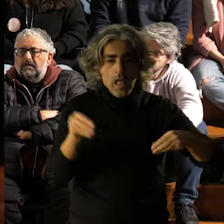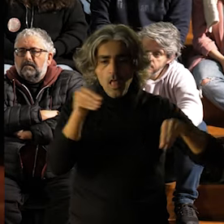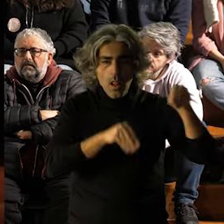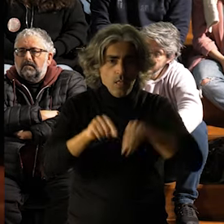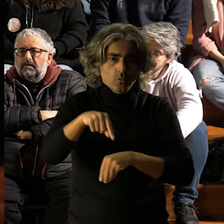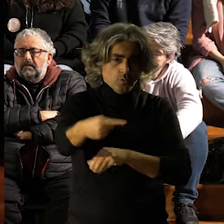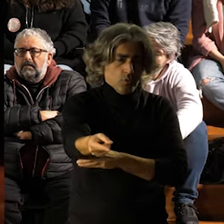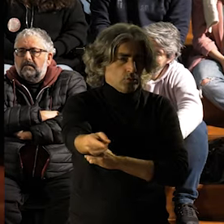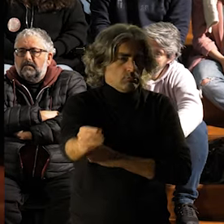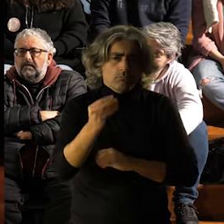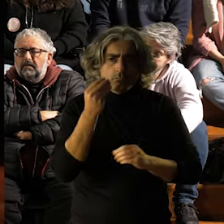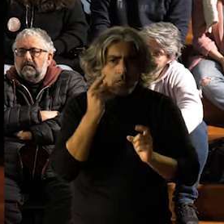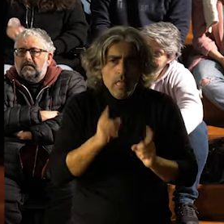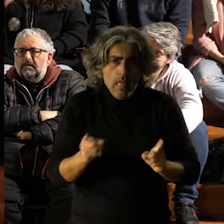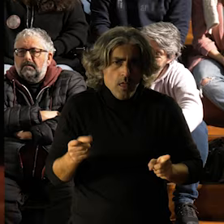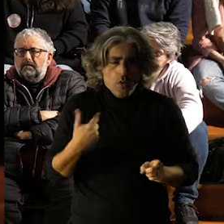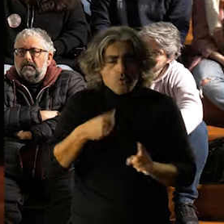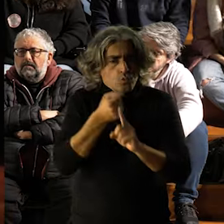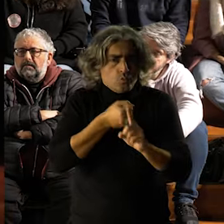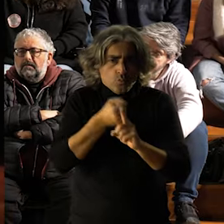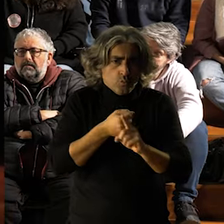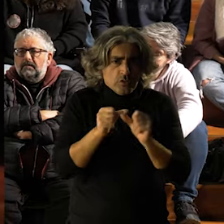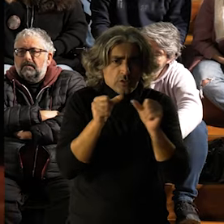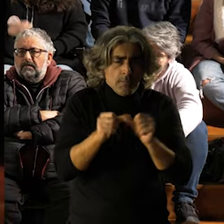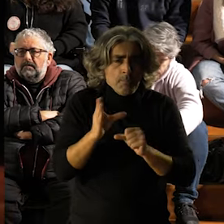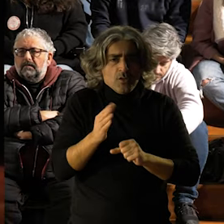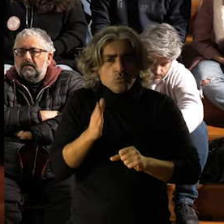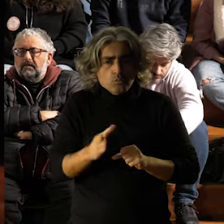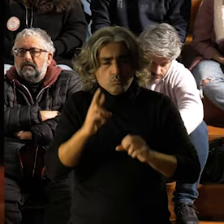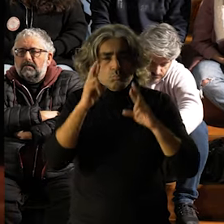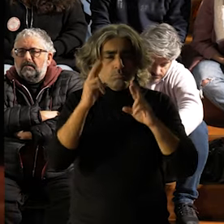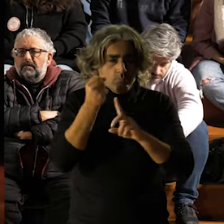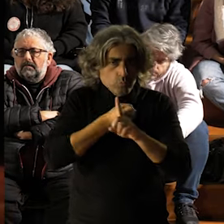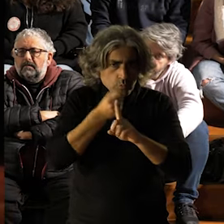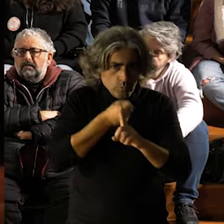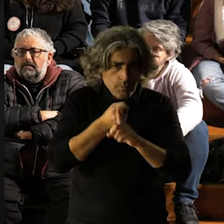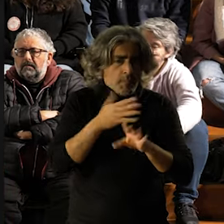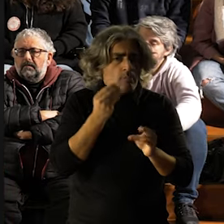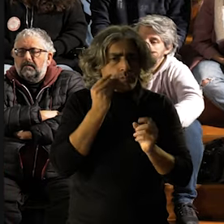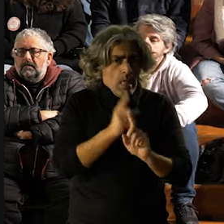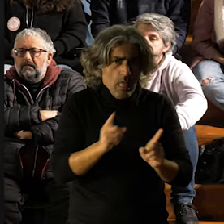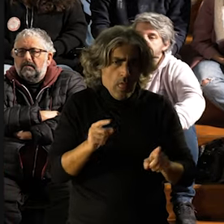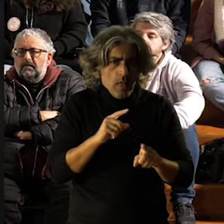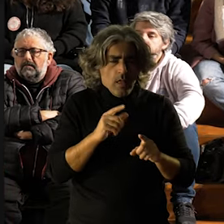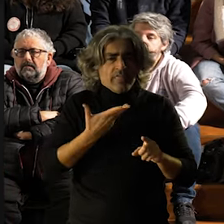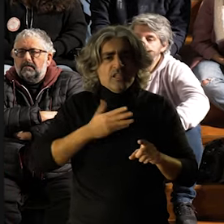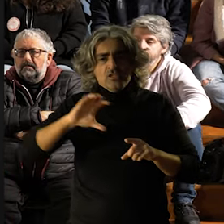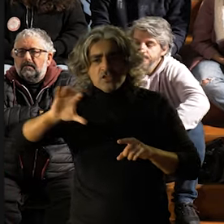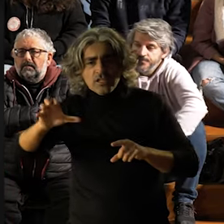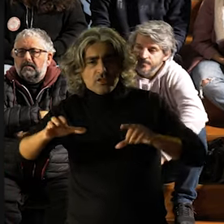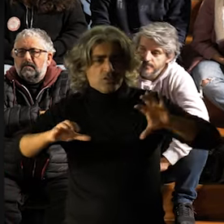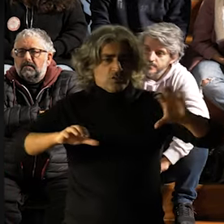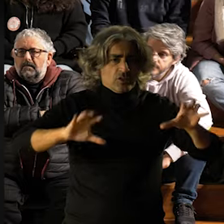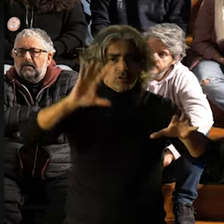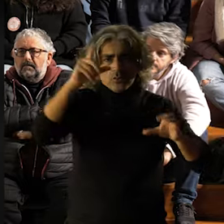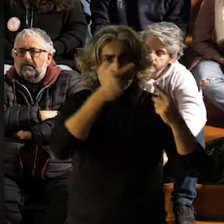eleições são como são. Lutaremos por sistemas mais justos. Mas são como são em cada um dos distritos.